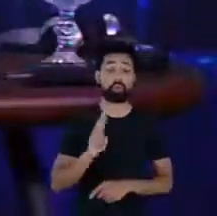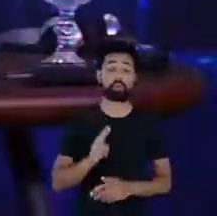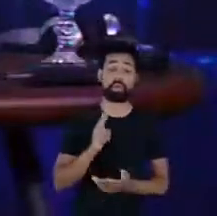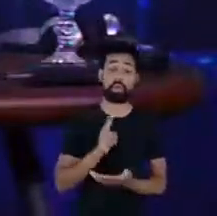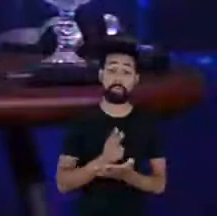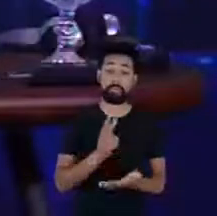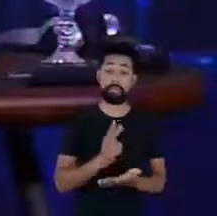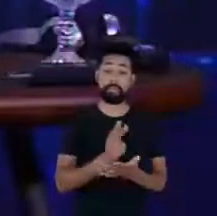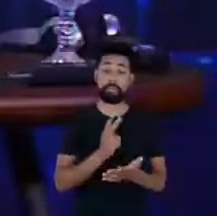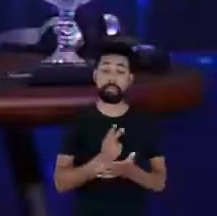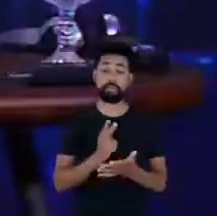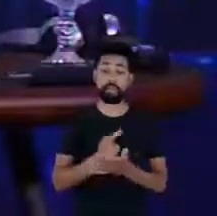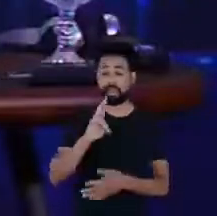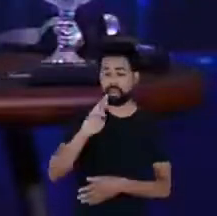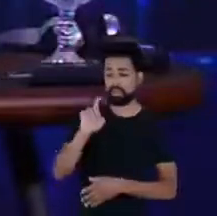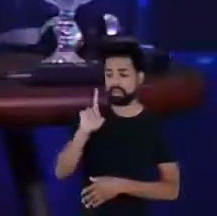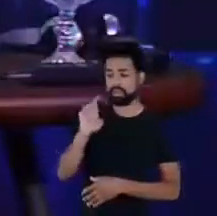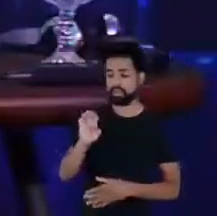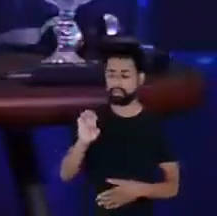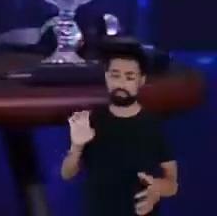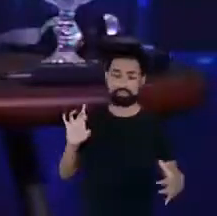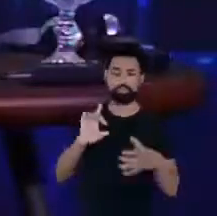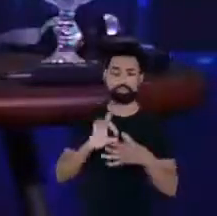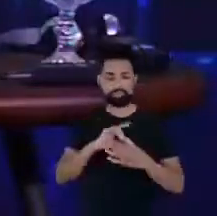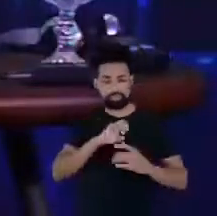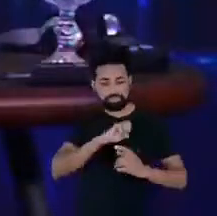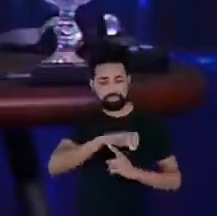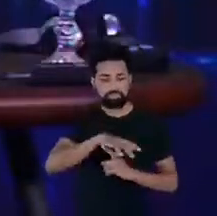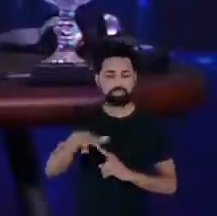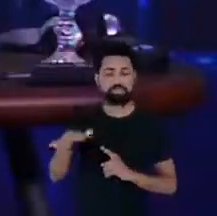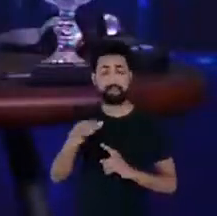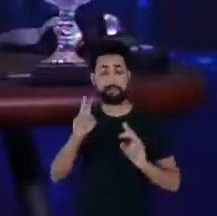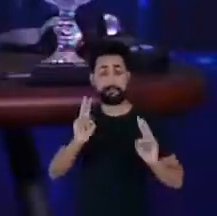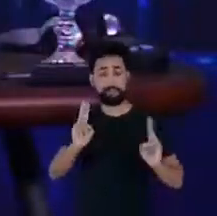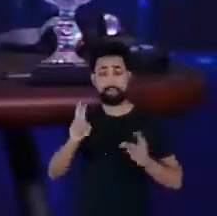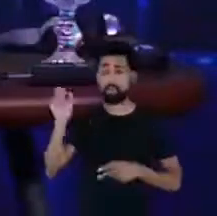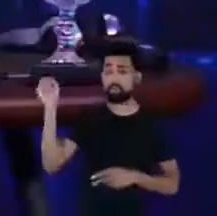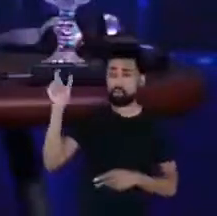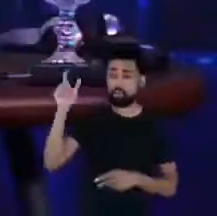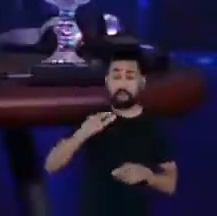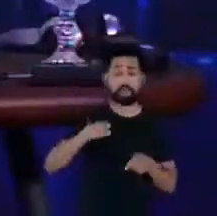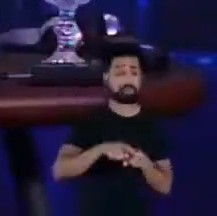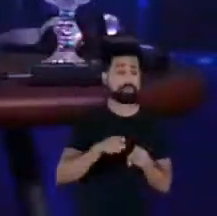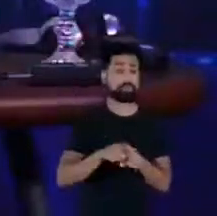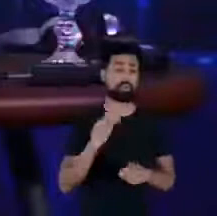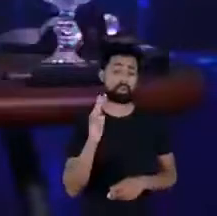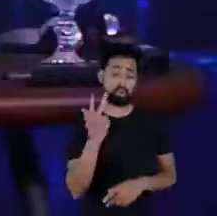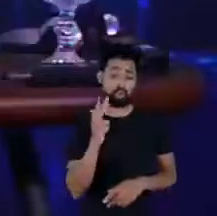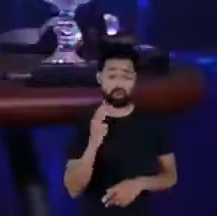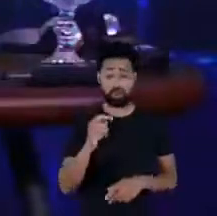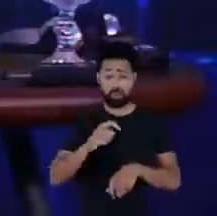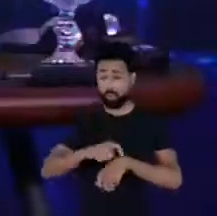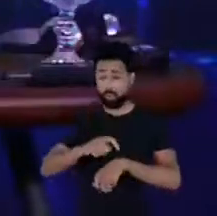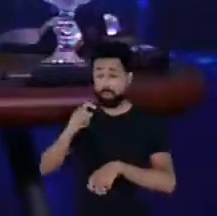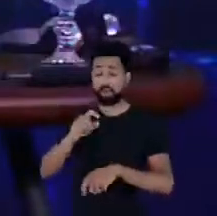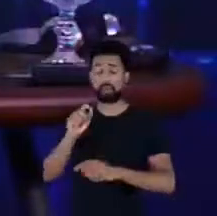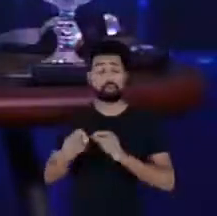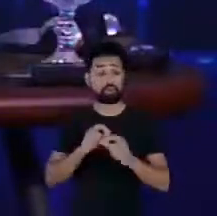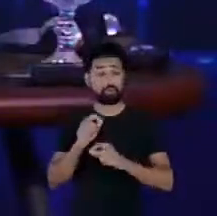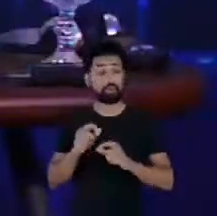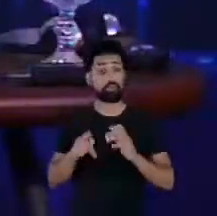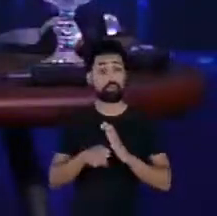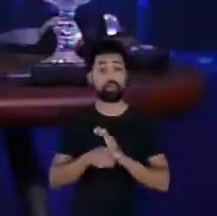de transmissão para eólica e solar. Então, no momento em que a energia solar não está gerando, é o período